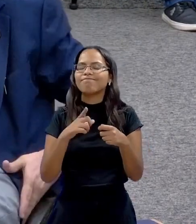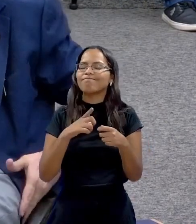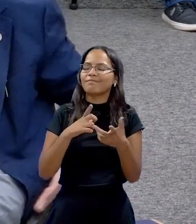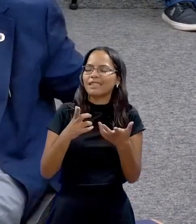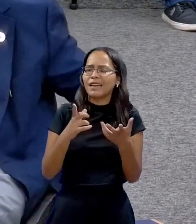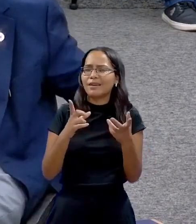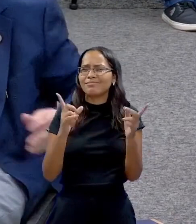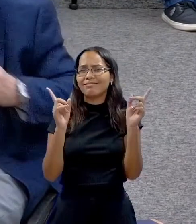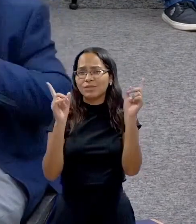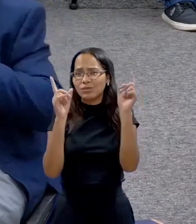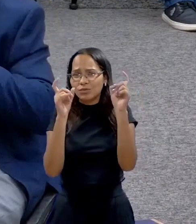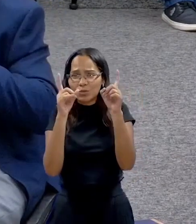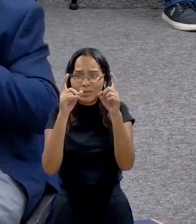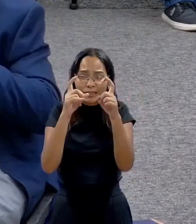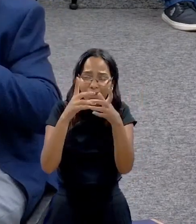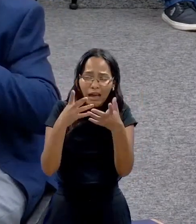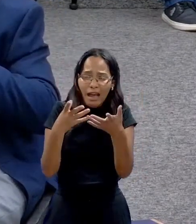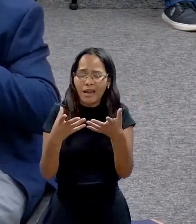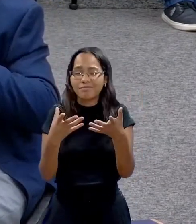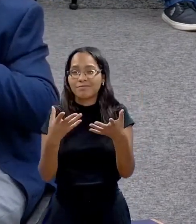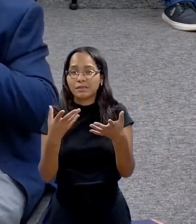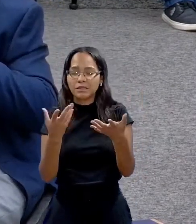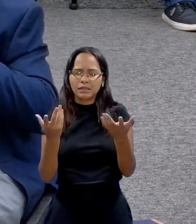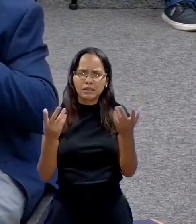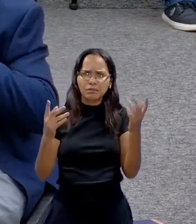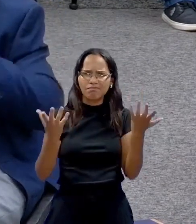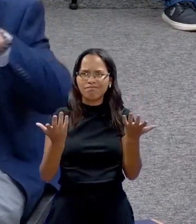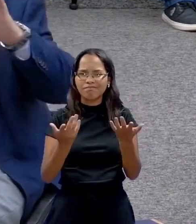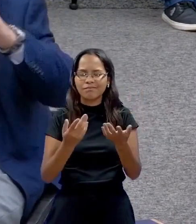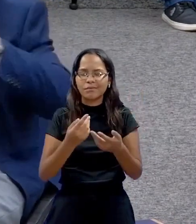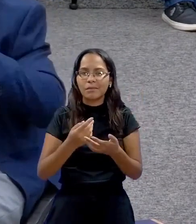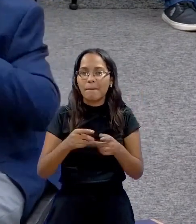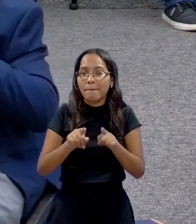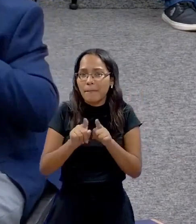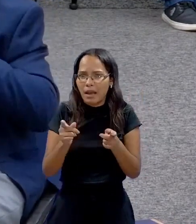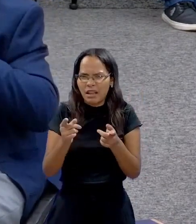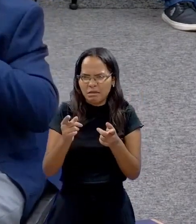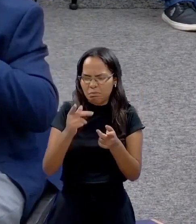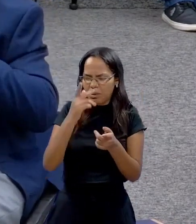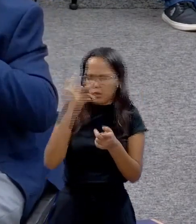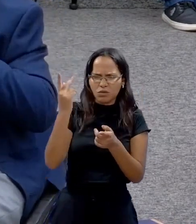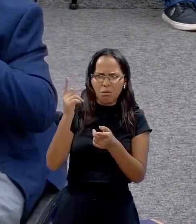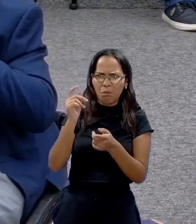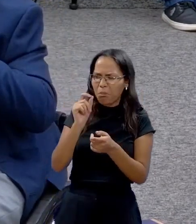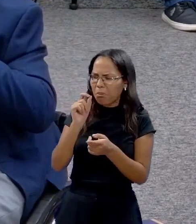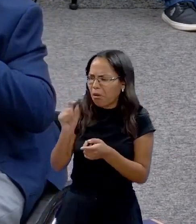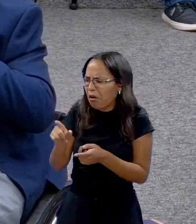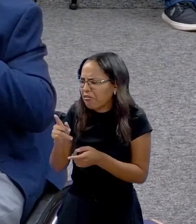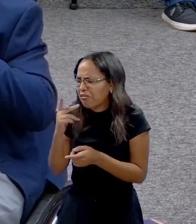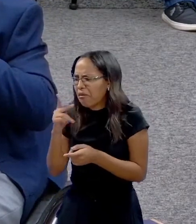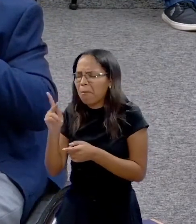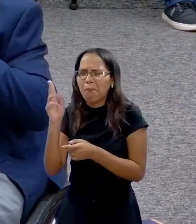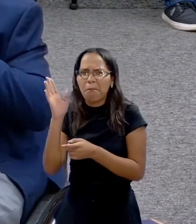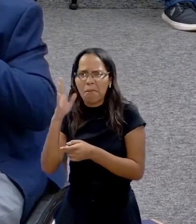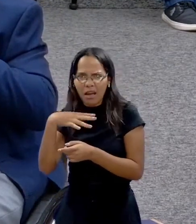com alguns ataques, mas eu acho que cuspir no prato que comeu, eu não concordo, eu acho que a gente tem